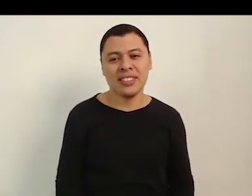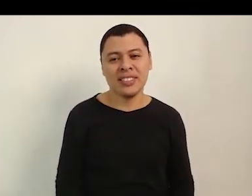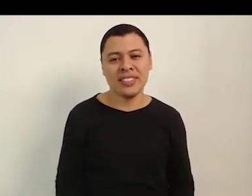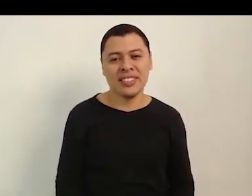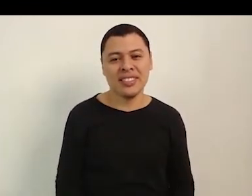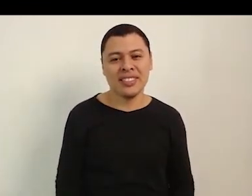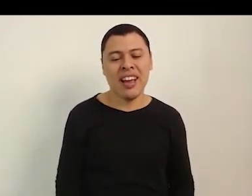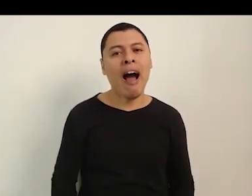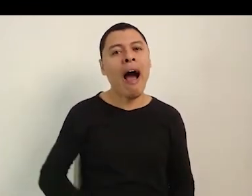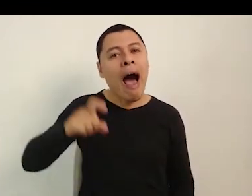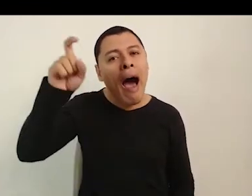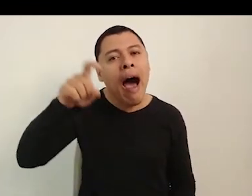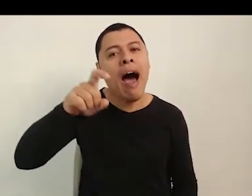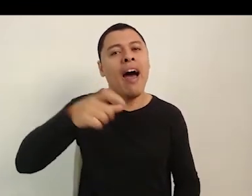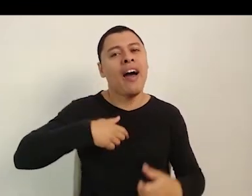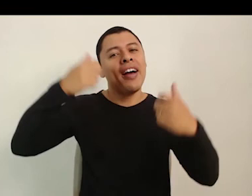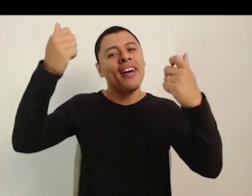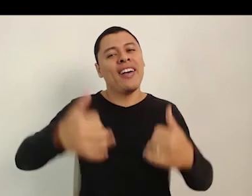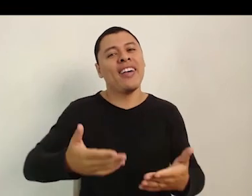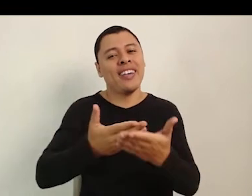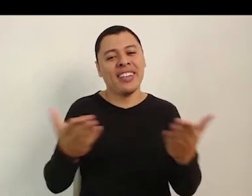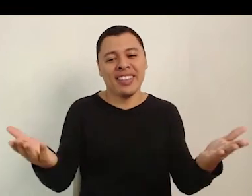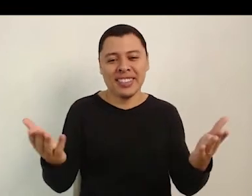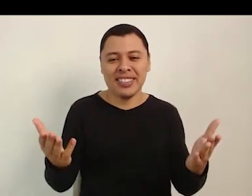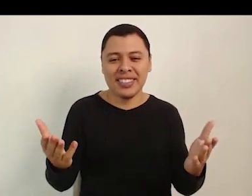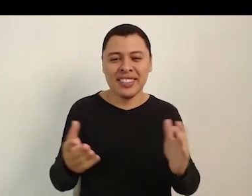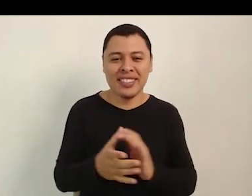Era isso que eu queria contar para vocês. Opa!